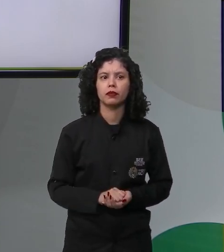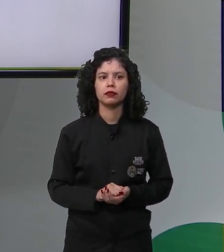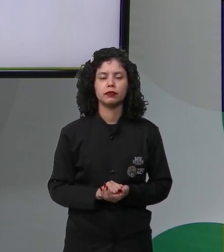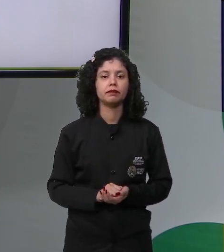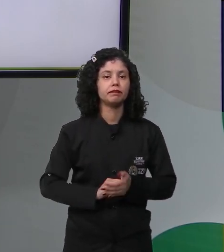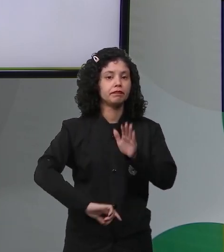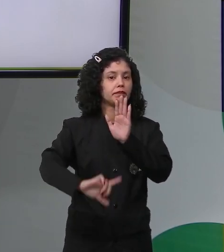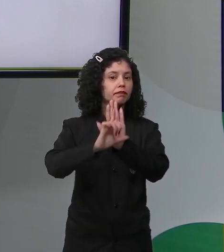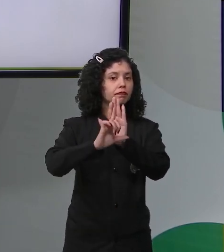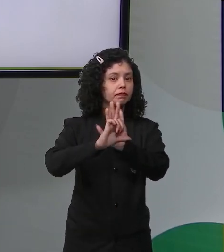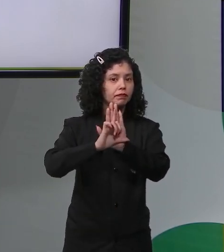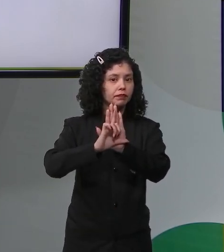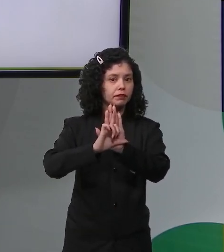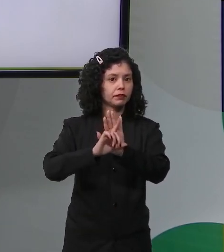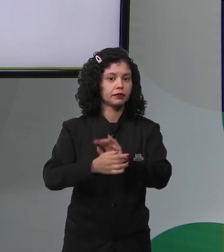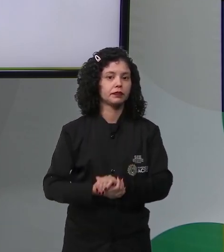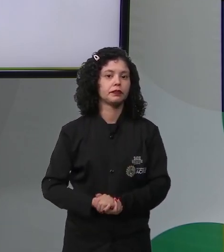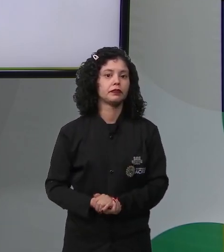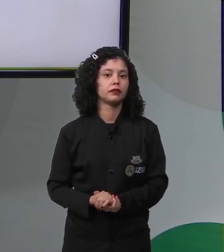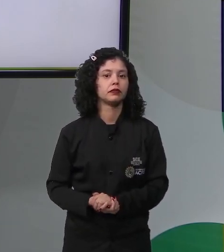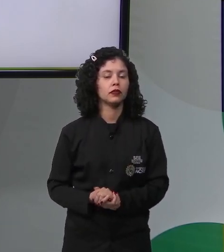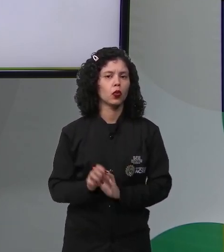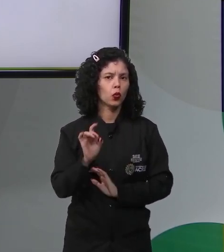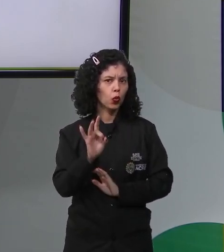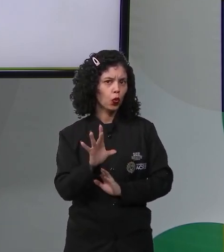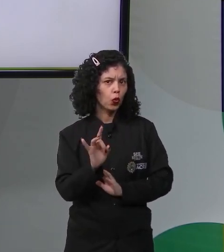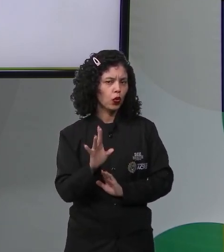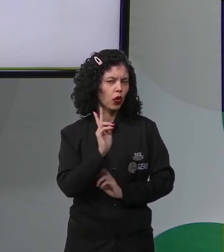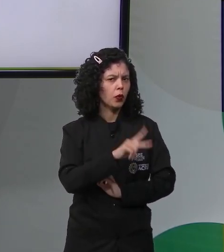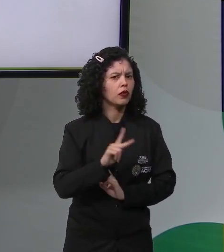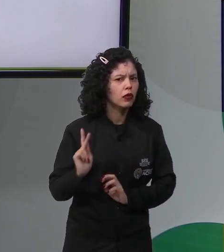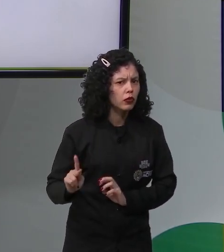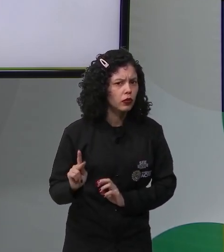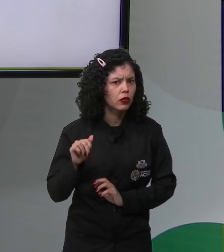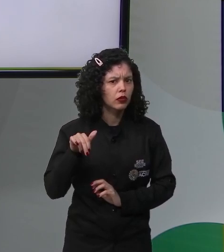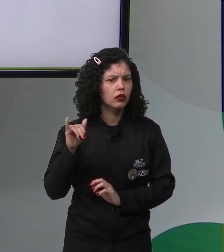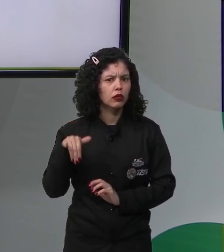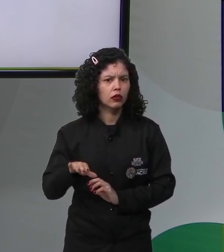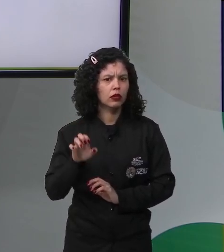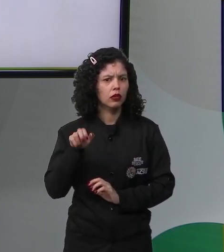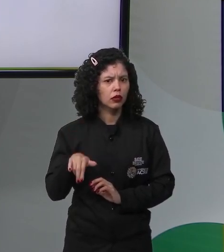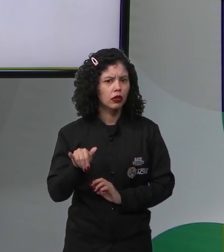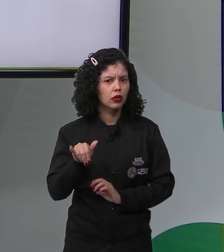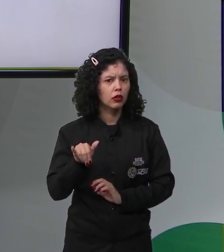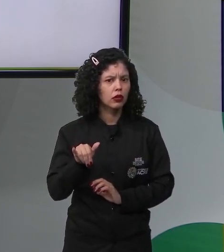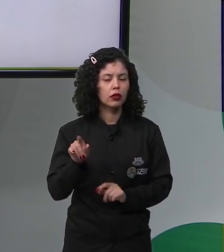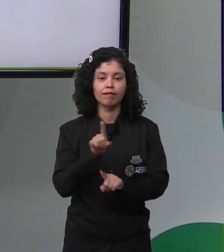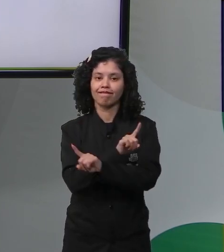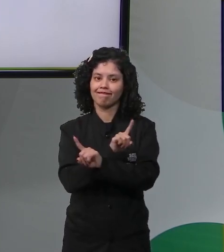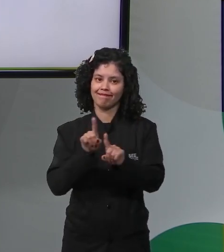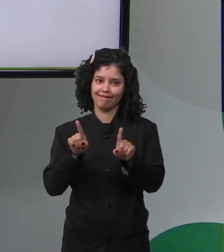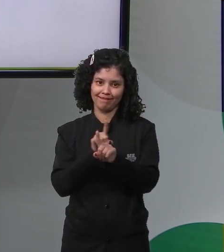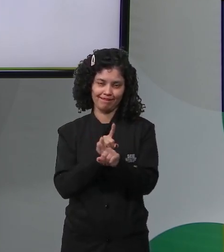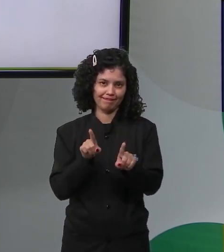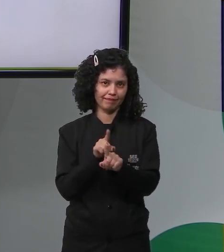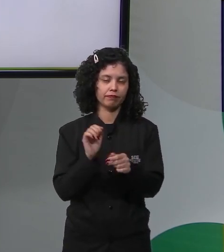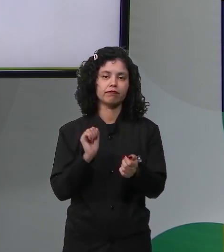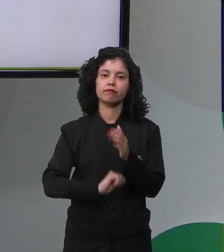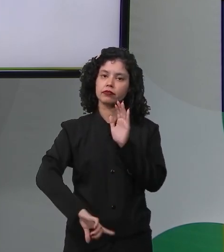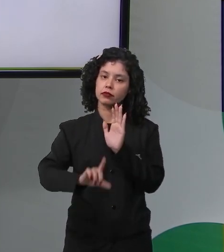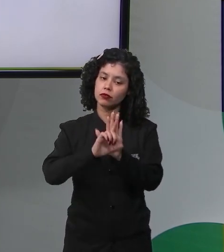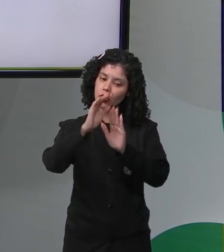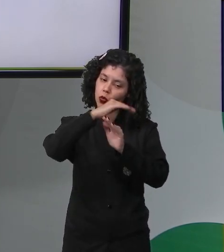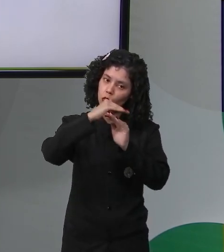as leis. As leis só servem para o professor Ney? Não. As leis, elas servem